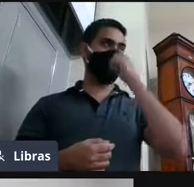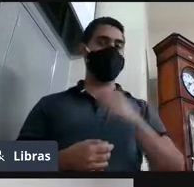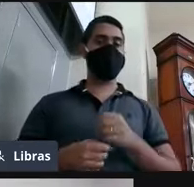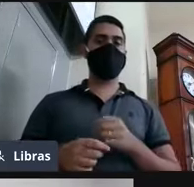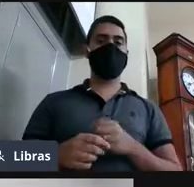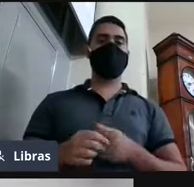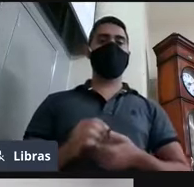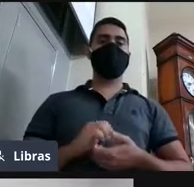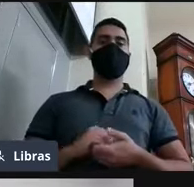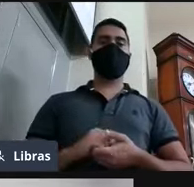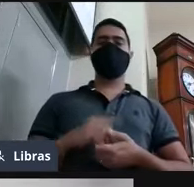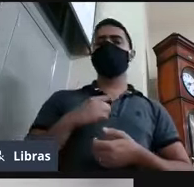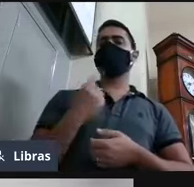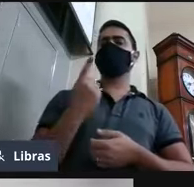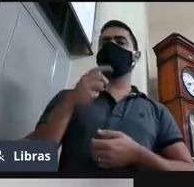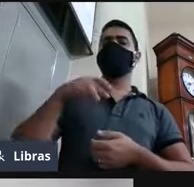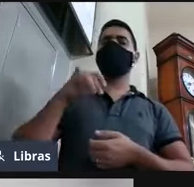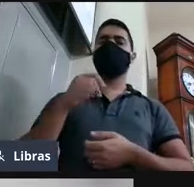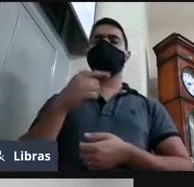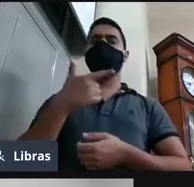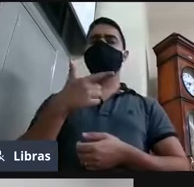financeiro de R$